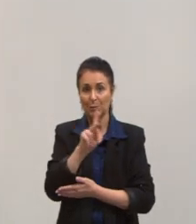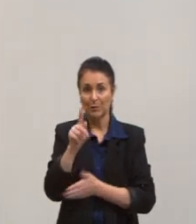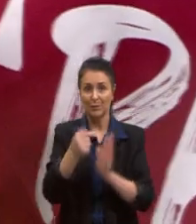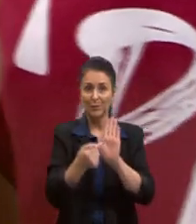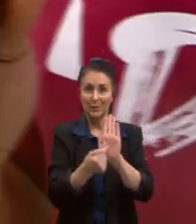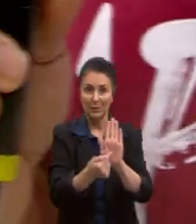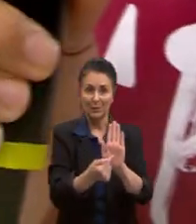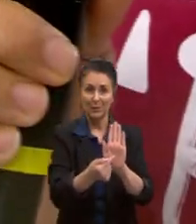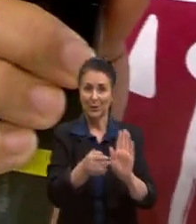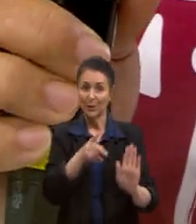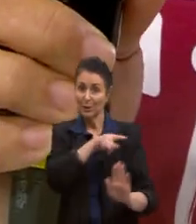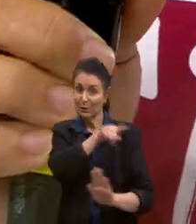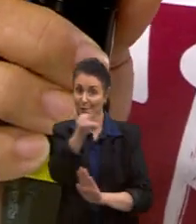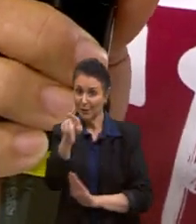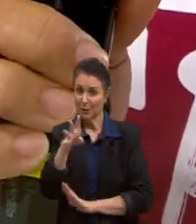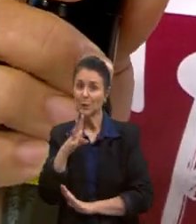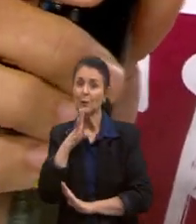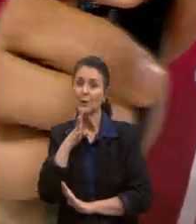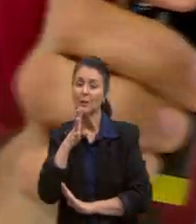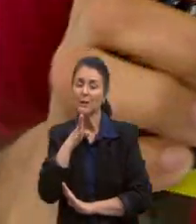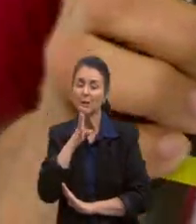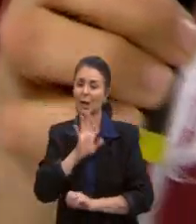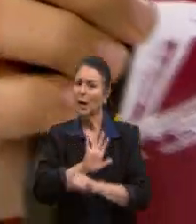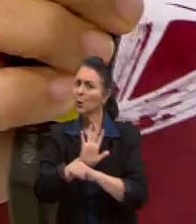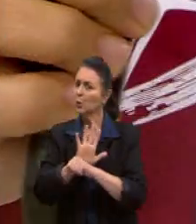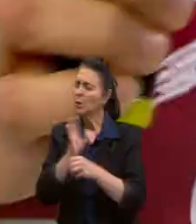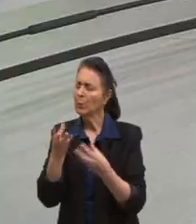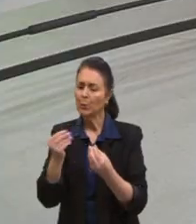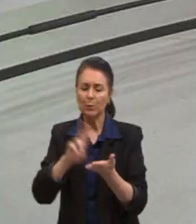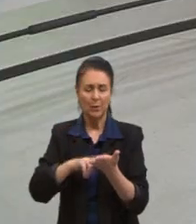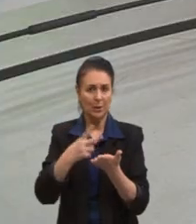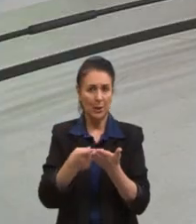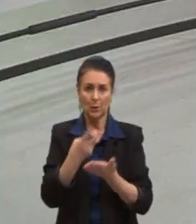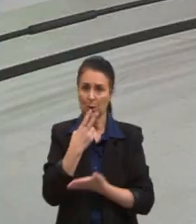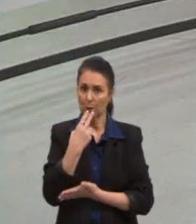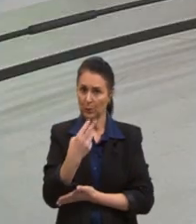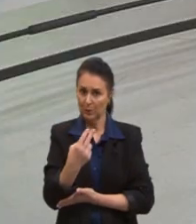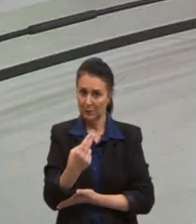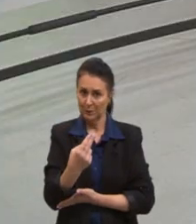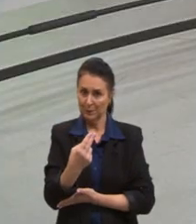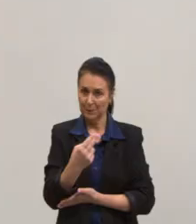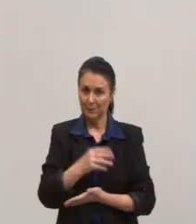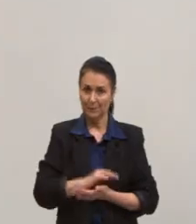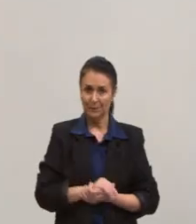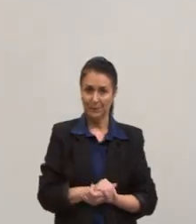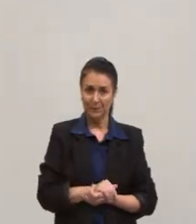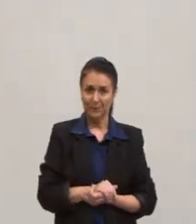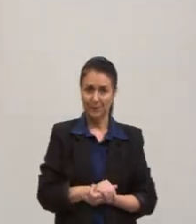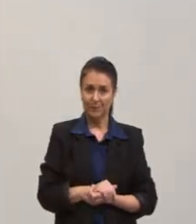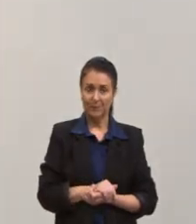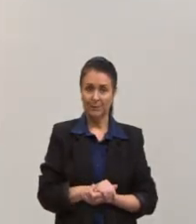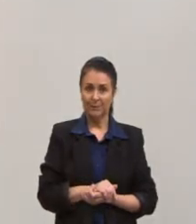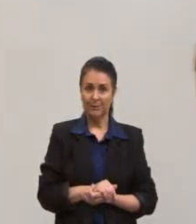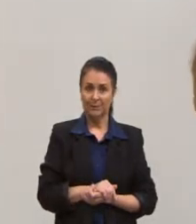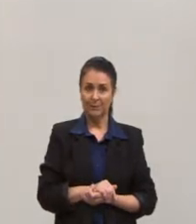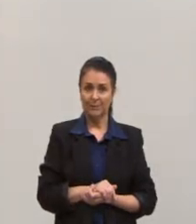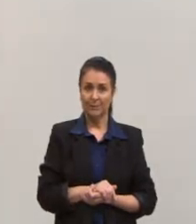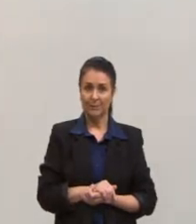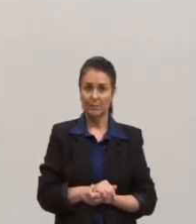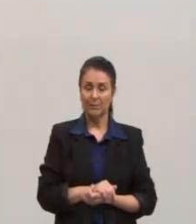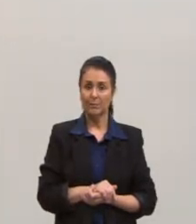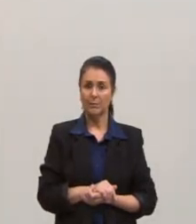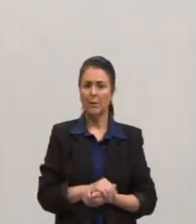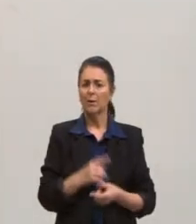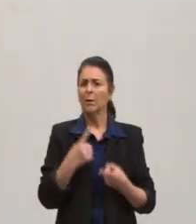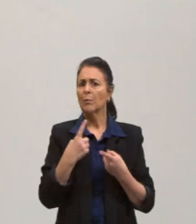colaborador para as questões de tradução do inglês certo Cassol é bom a